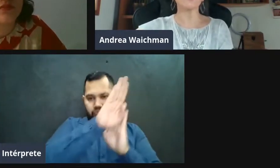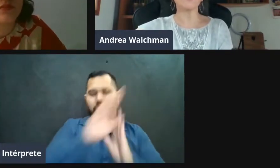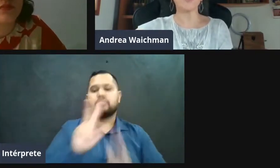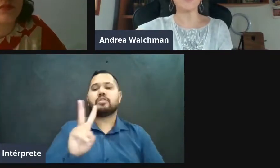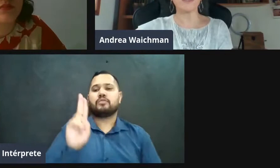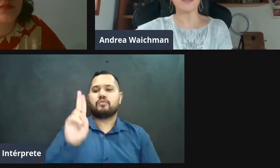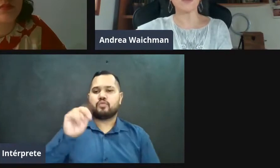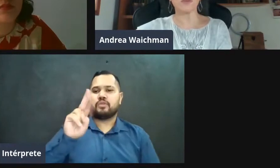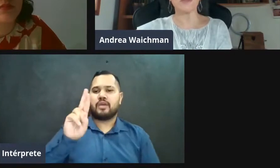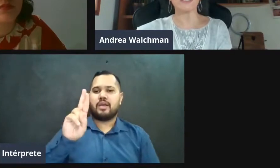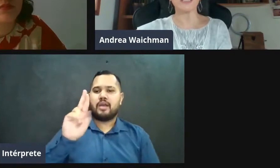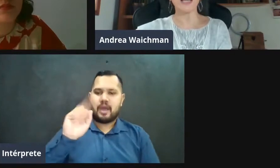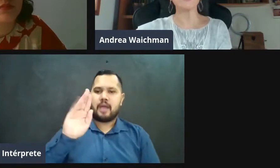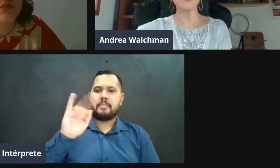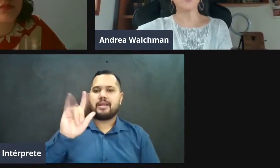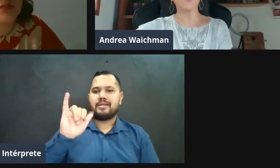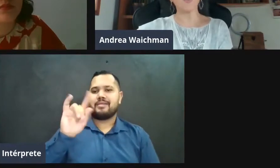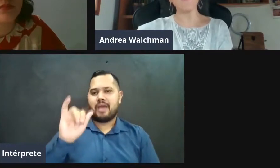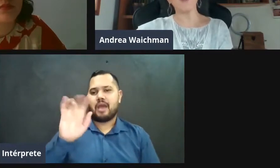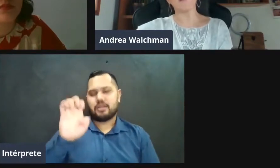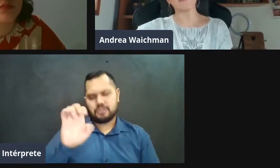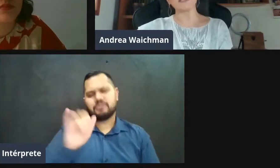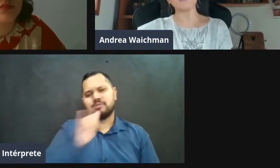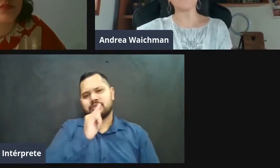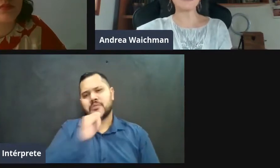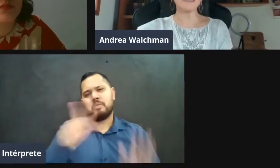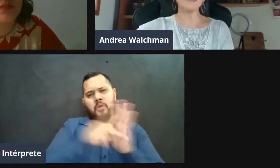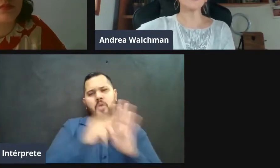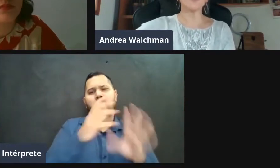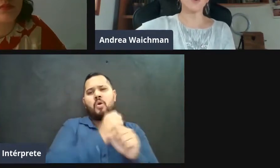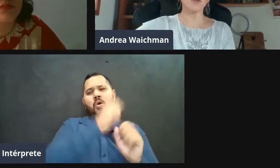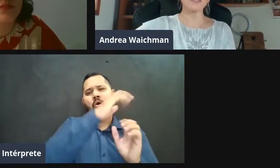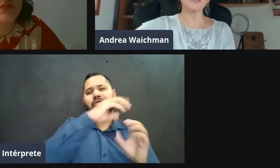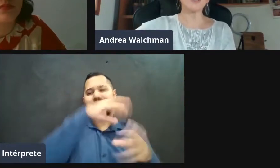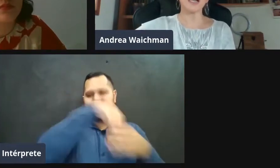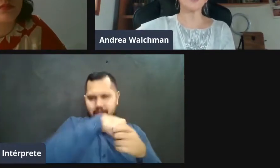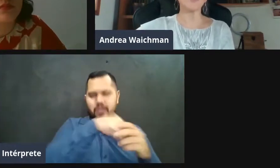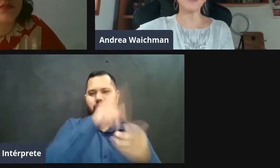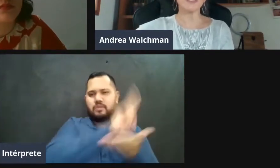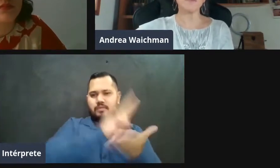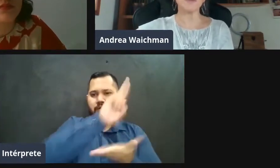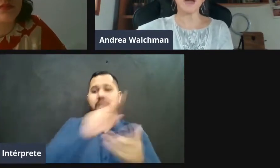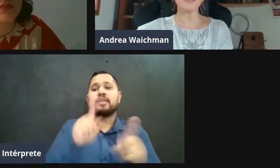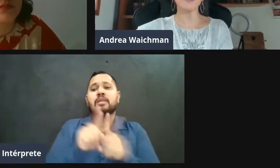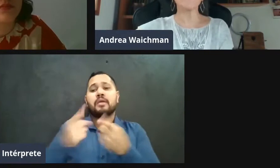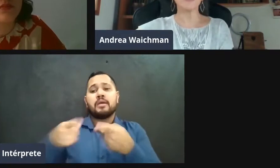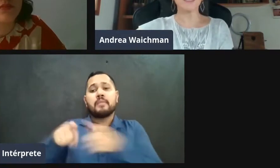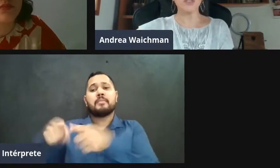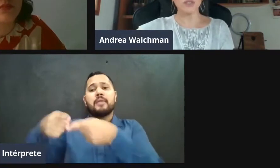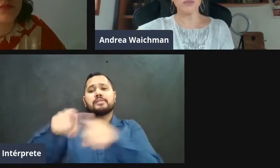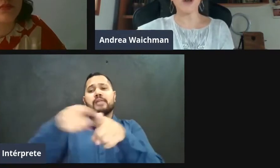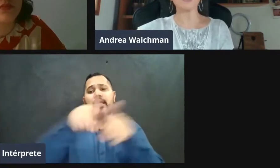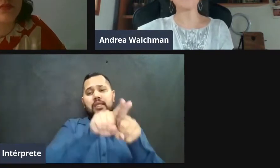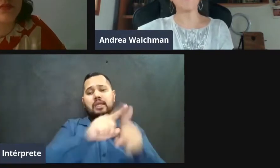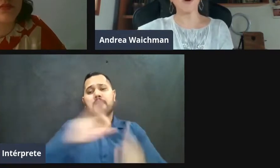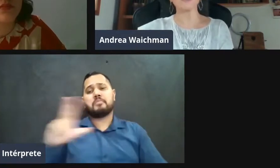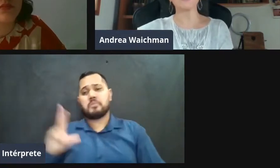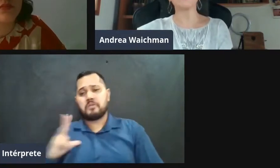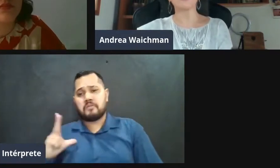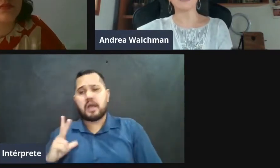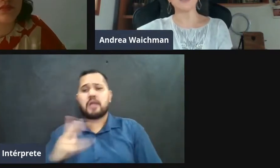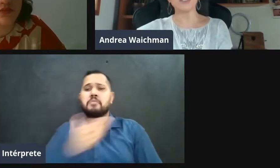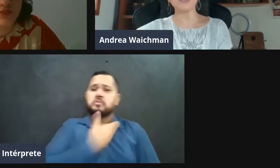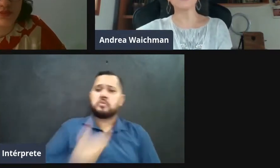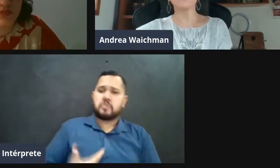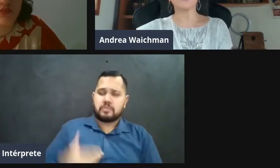com recursos do próprio orçamento da universidade, como a partir de parcerias com outras entidades públicas e privadas, para que a gente, de fato,